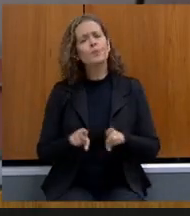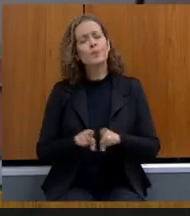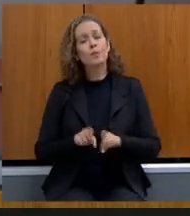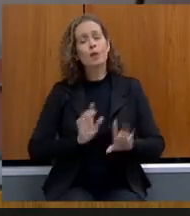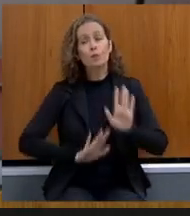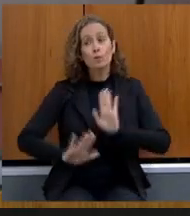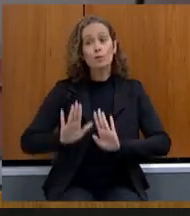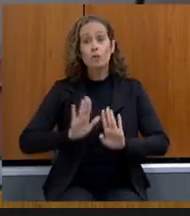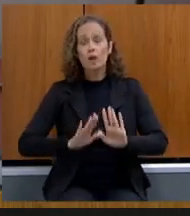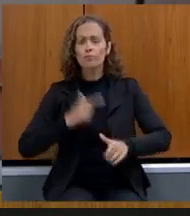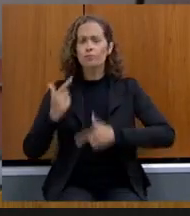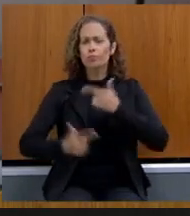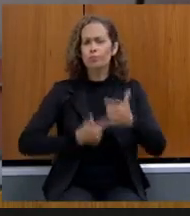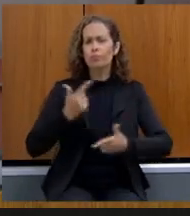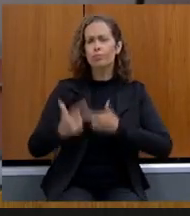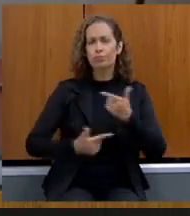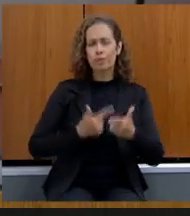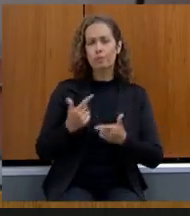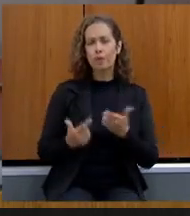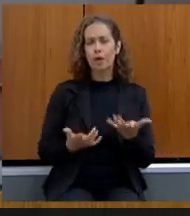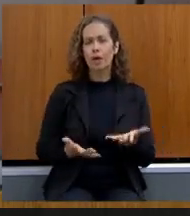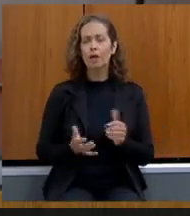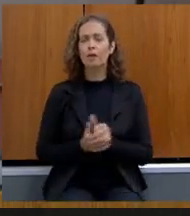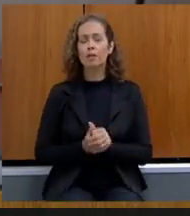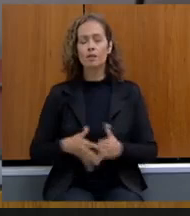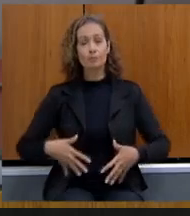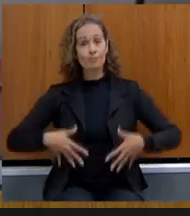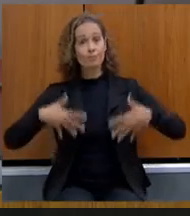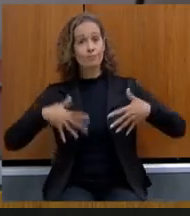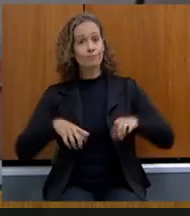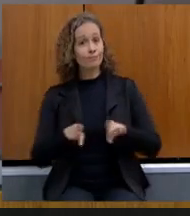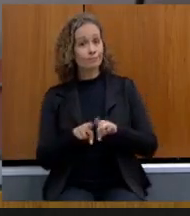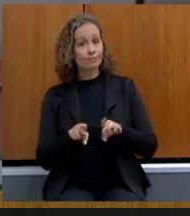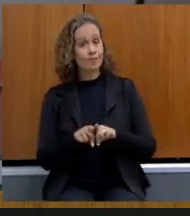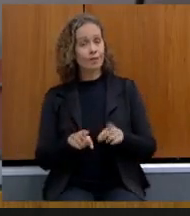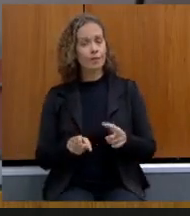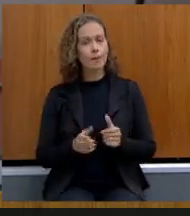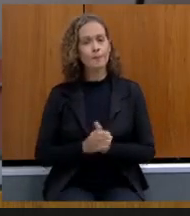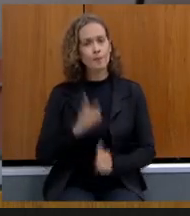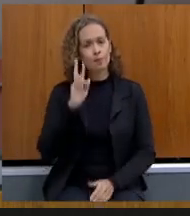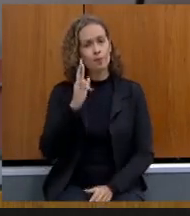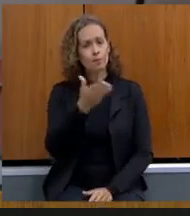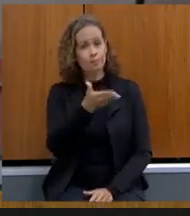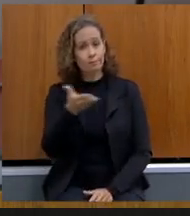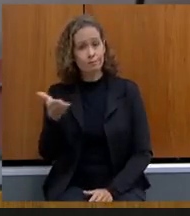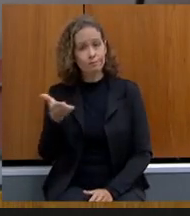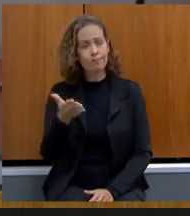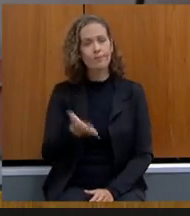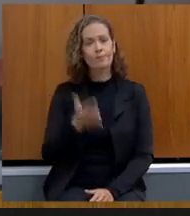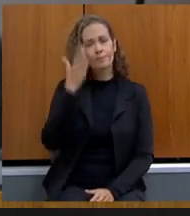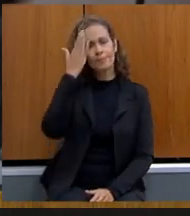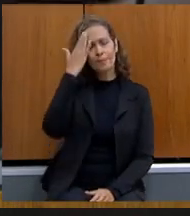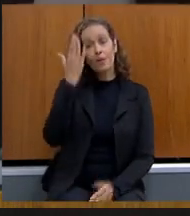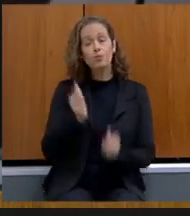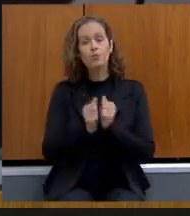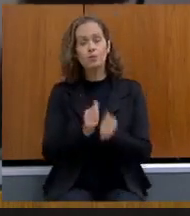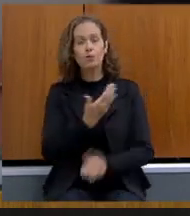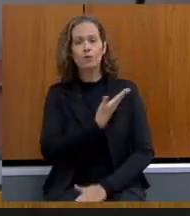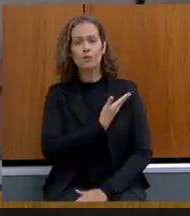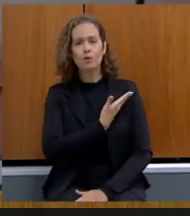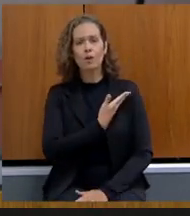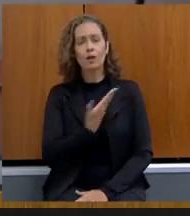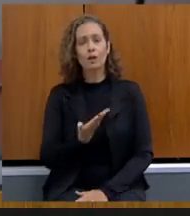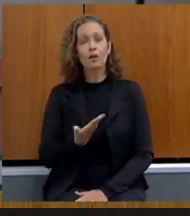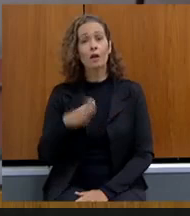cuidado também dá pra de um trabalho muito eu tenho bastante orgulho do trabalho o seu os senhores não está com a minha colega Elizabeth